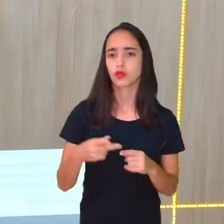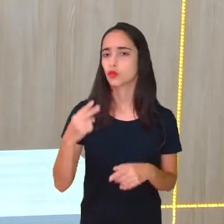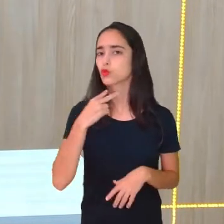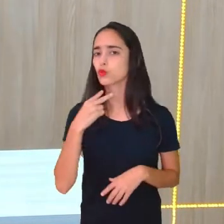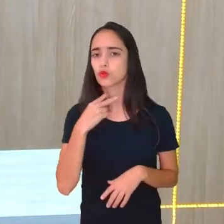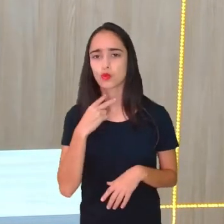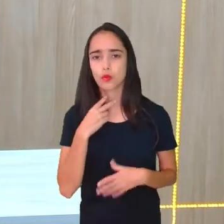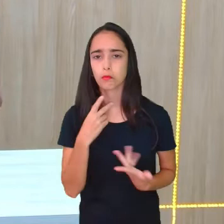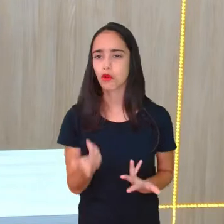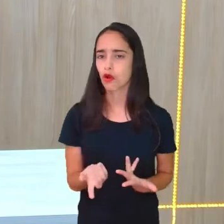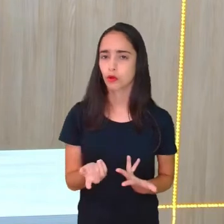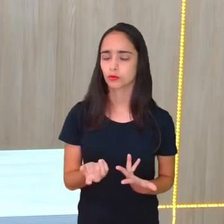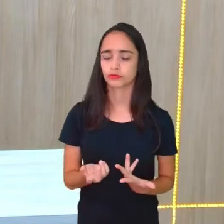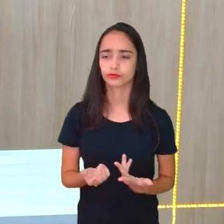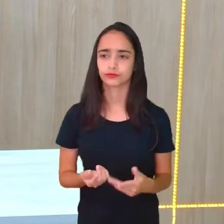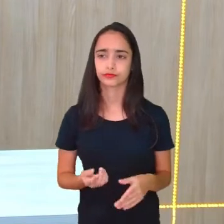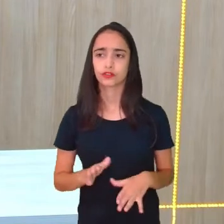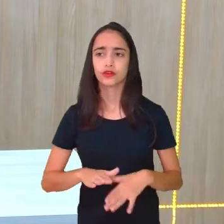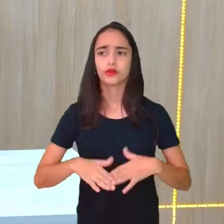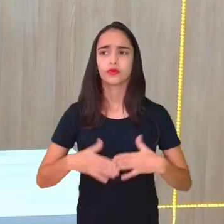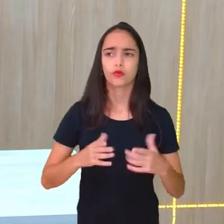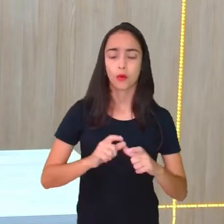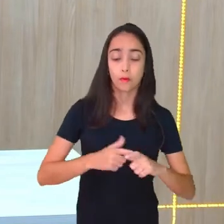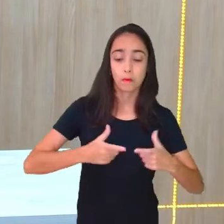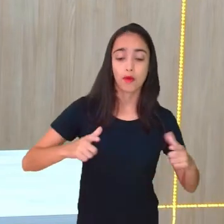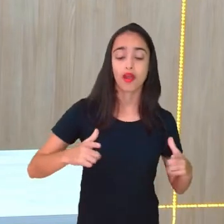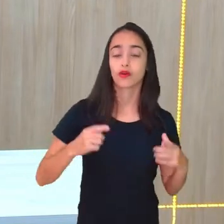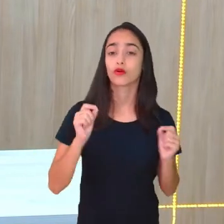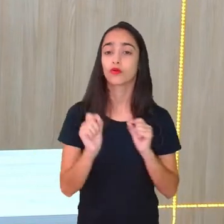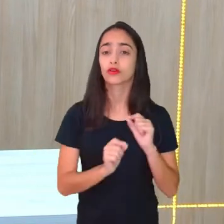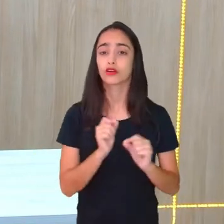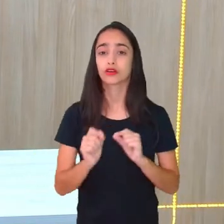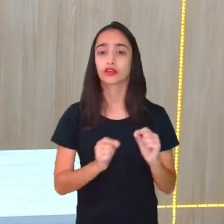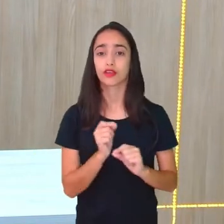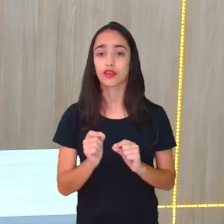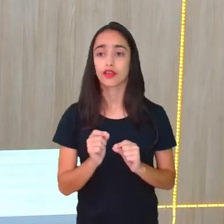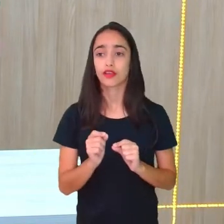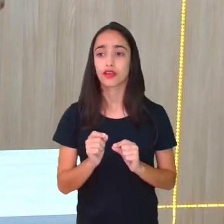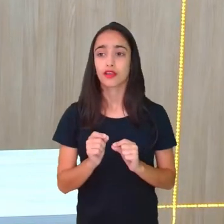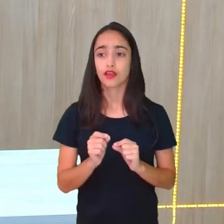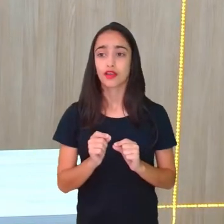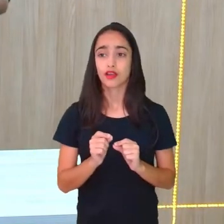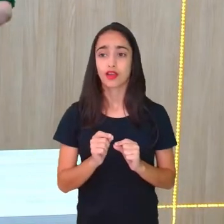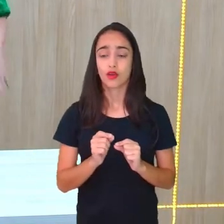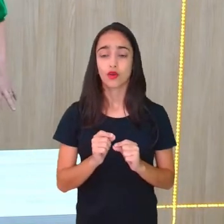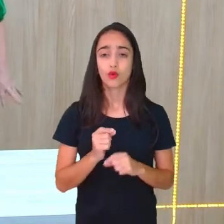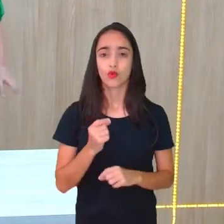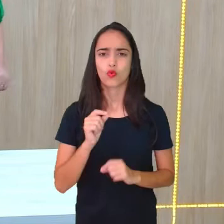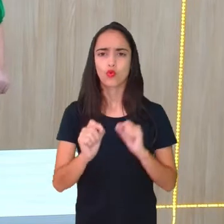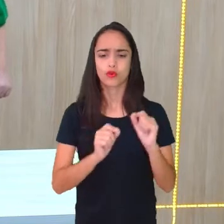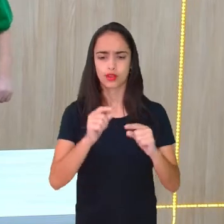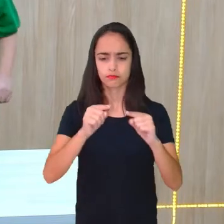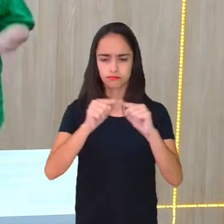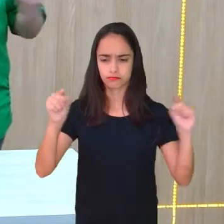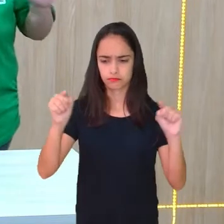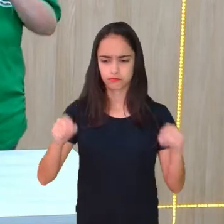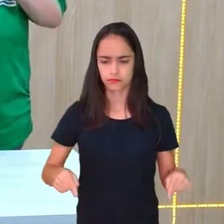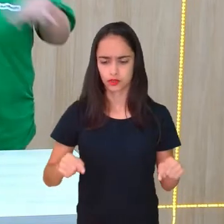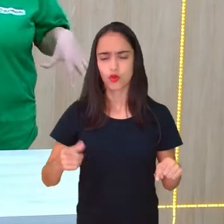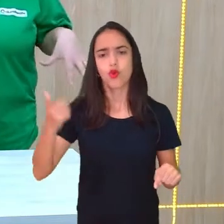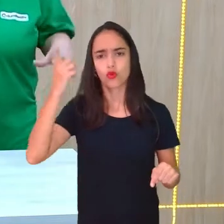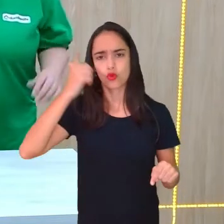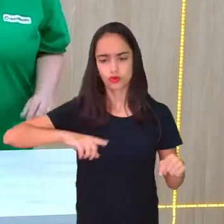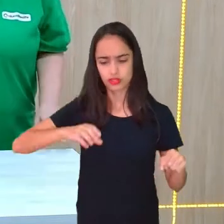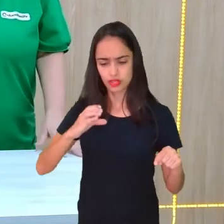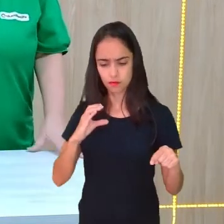chance maior? Fazer gol ou bater na trave? Estou dando só dois exemplos. Basta dois